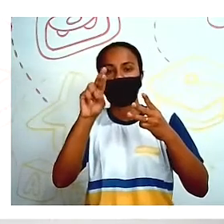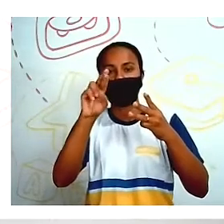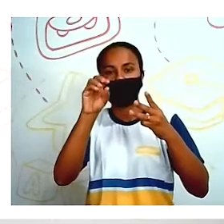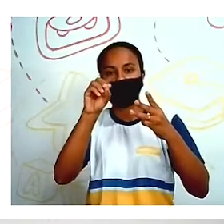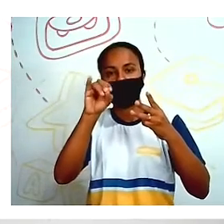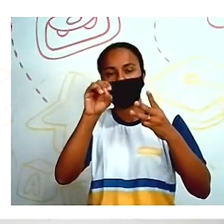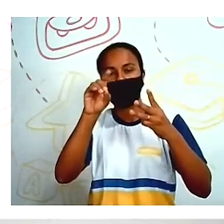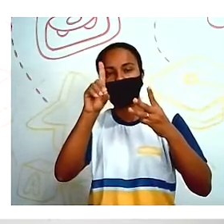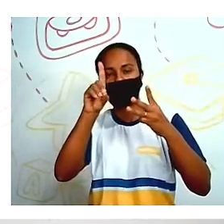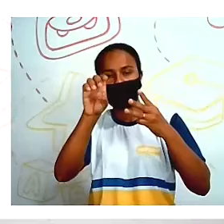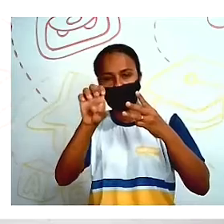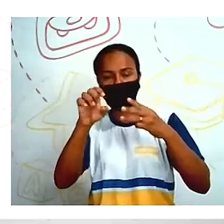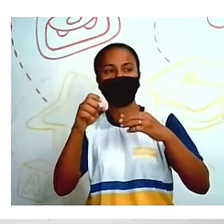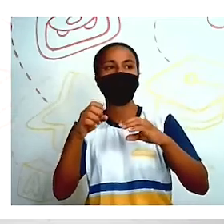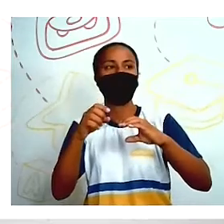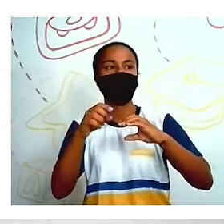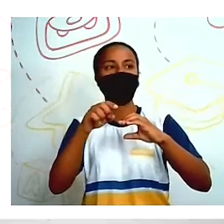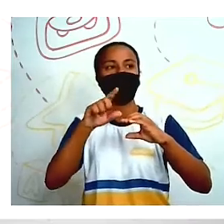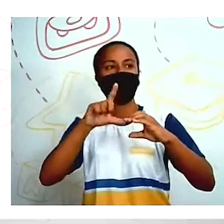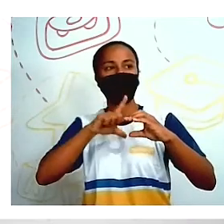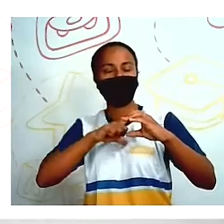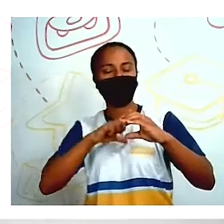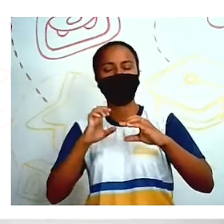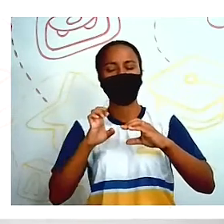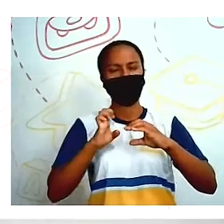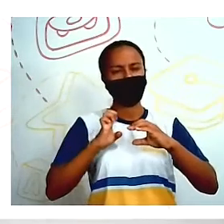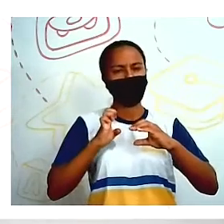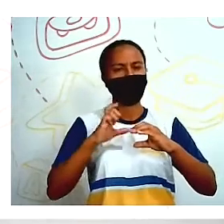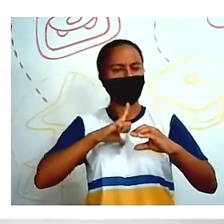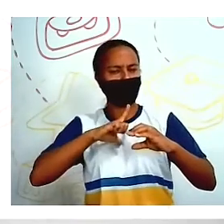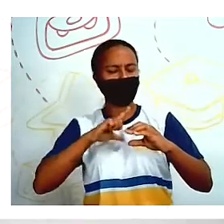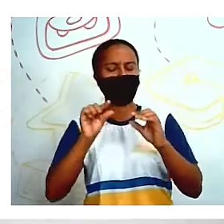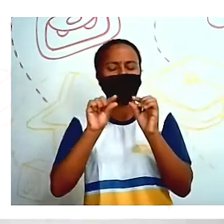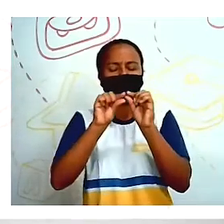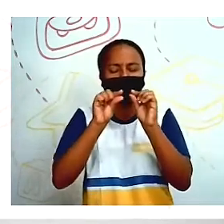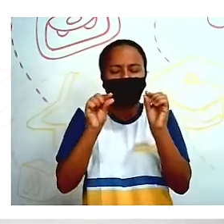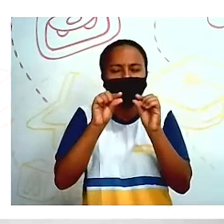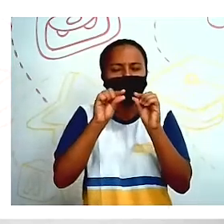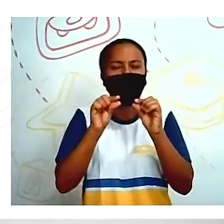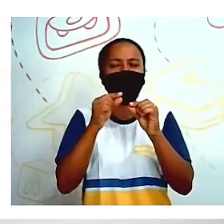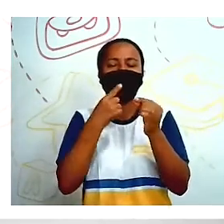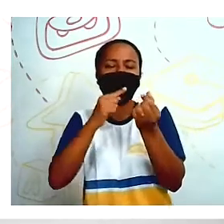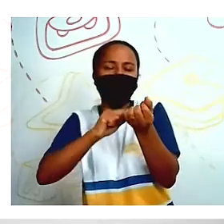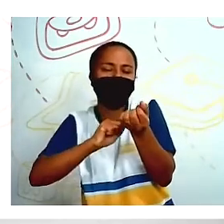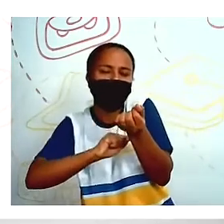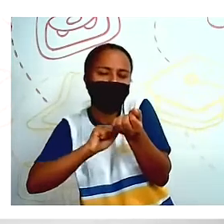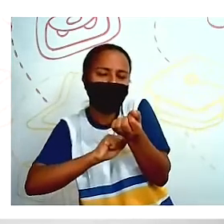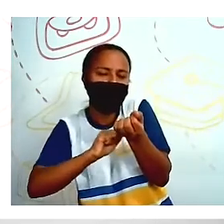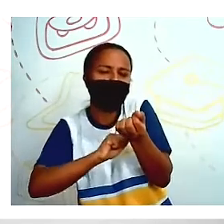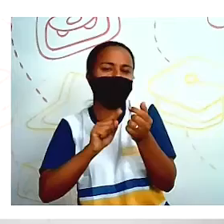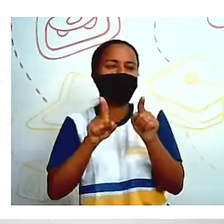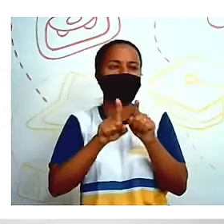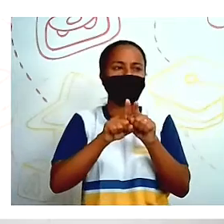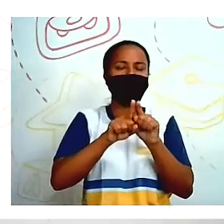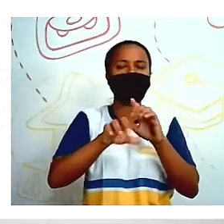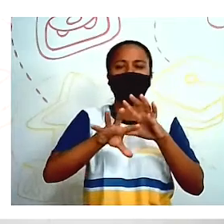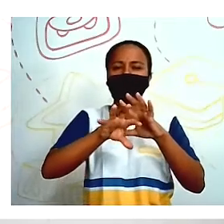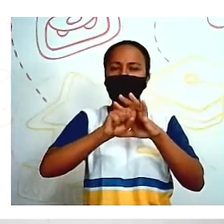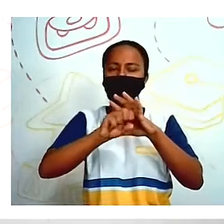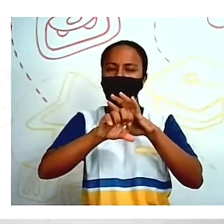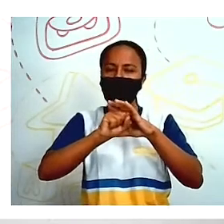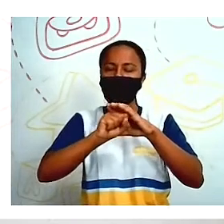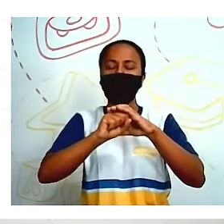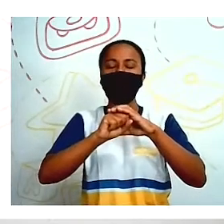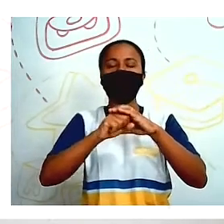a esclerótica e ela é muito rica em vasos sanguíneos. Então, o sangue circula nessa membrana e nutre as células do nosso